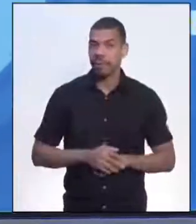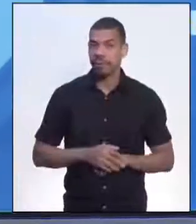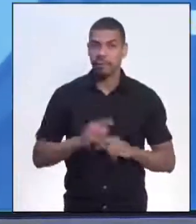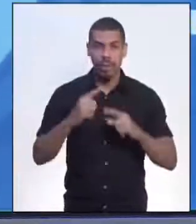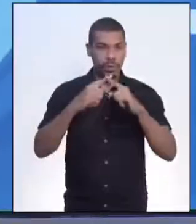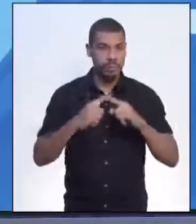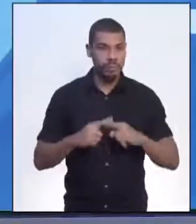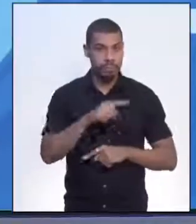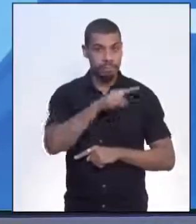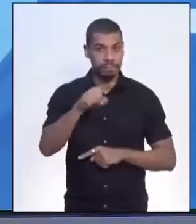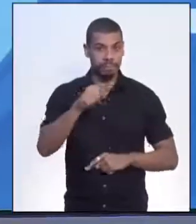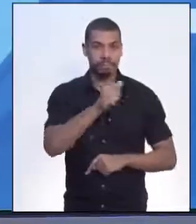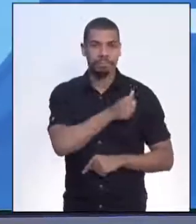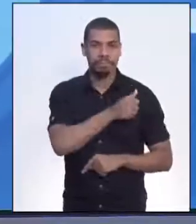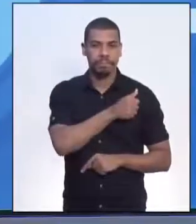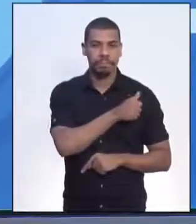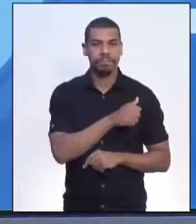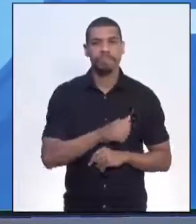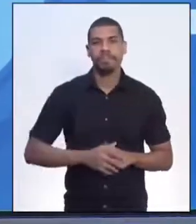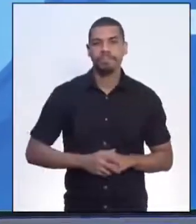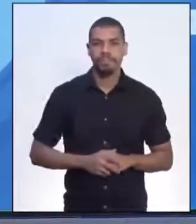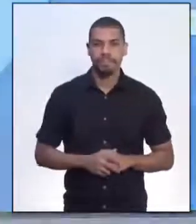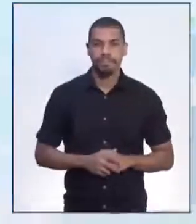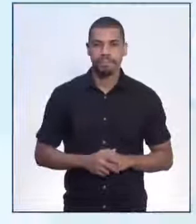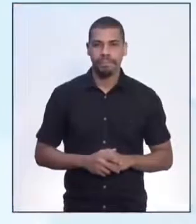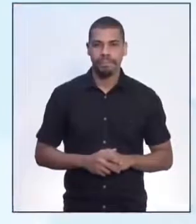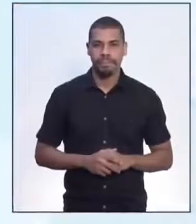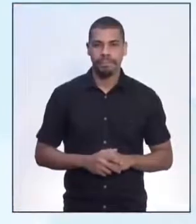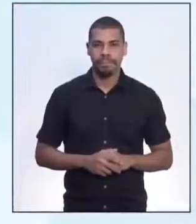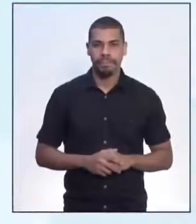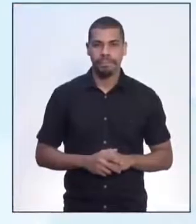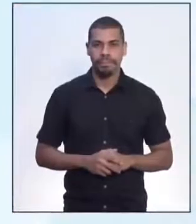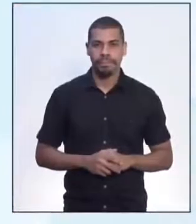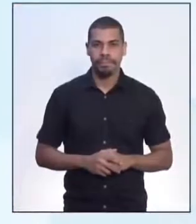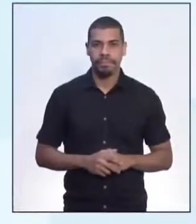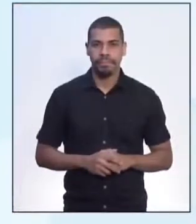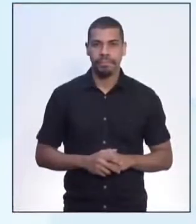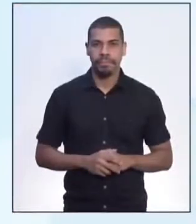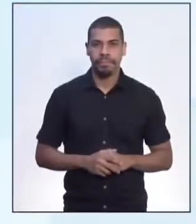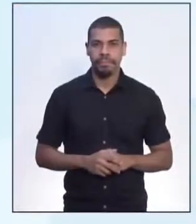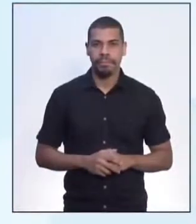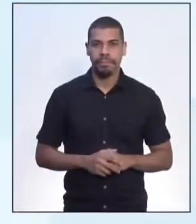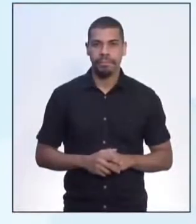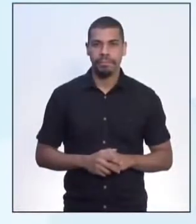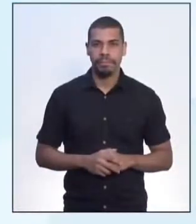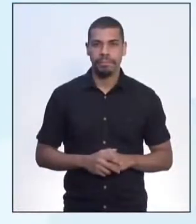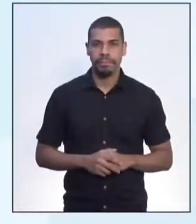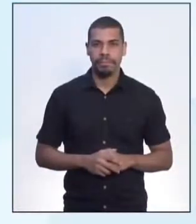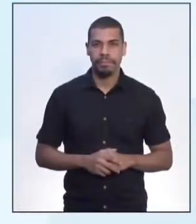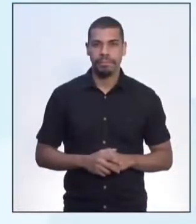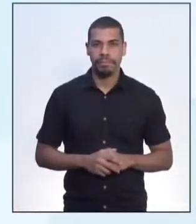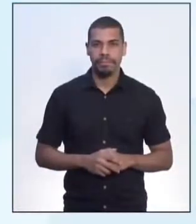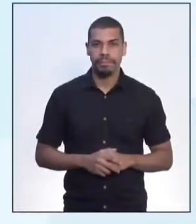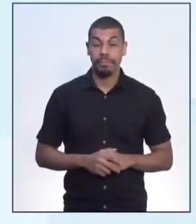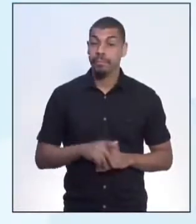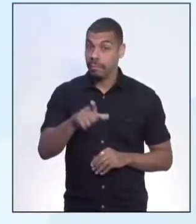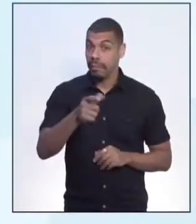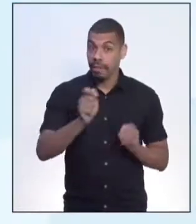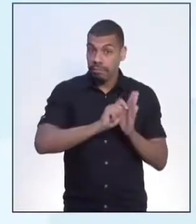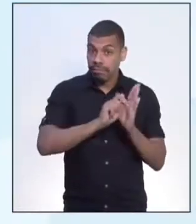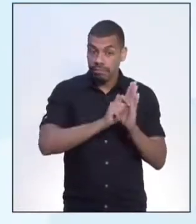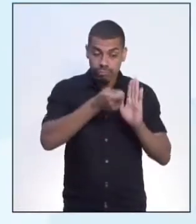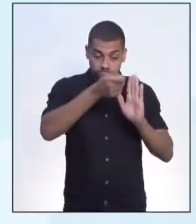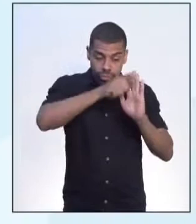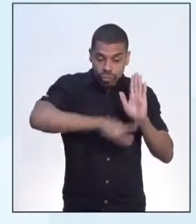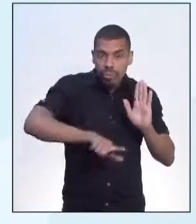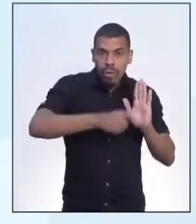desafio de vocês. Rewrite your daily routine and use the link words to improve it. Reescreva a sua rotina